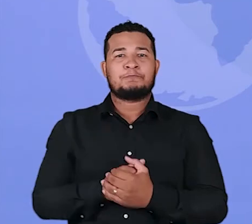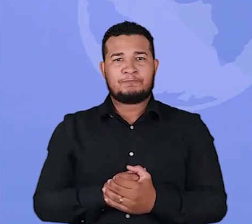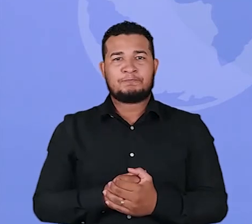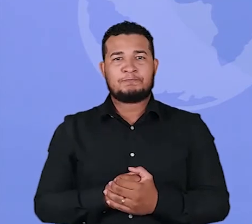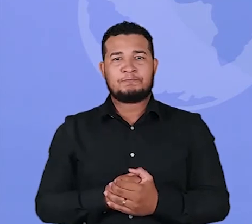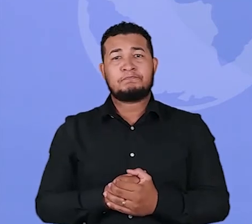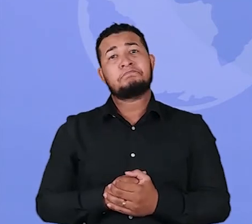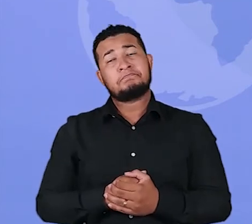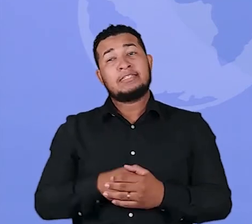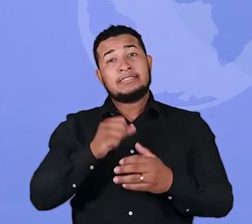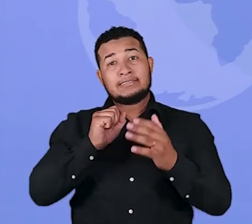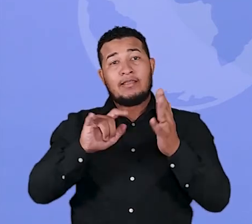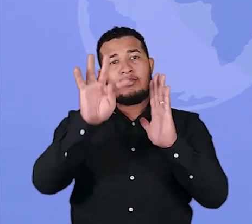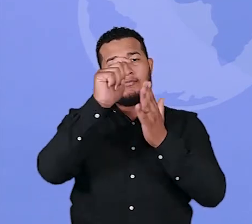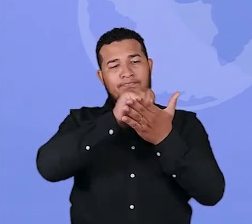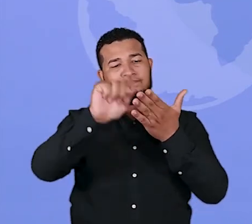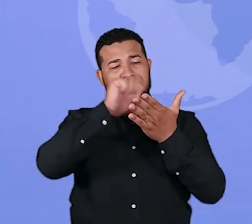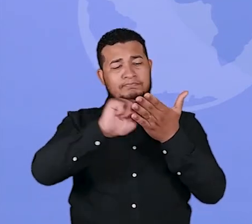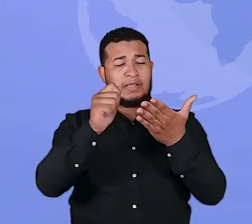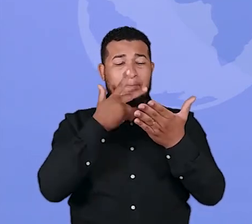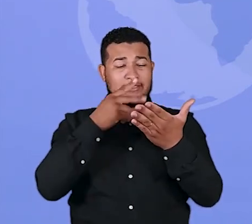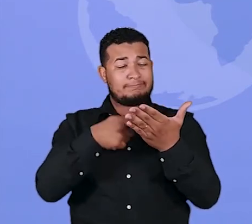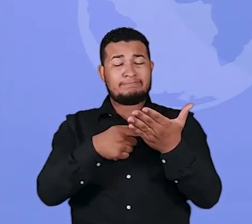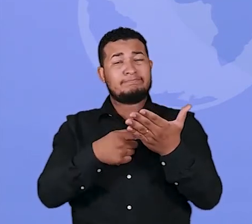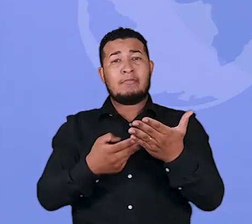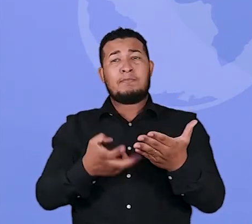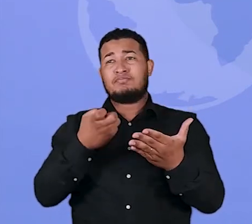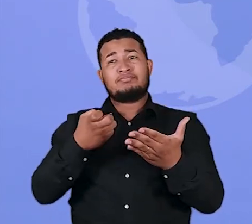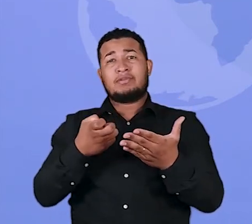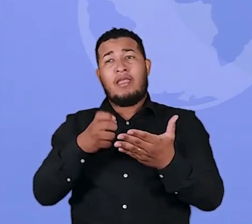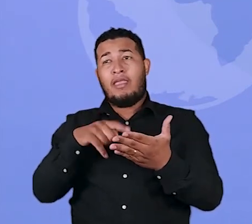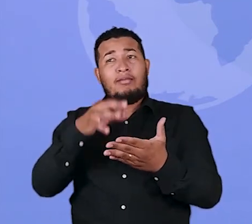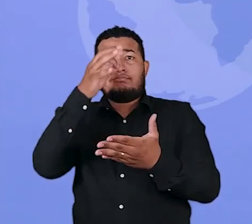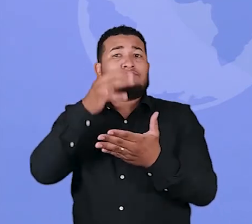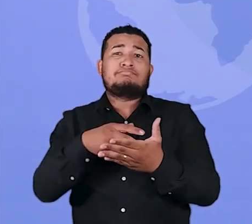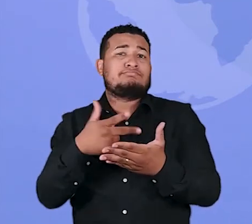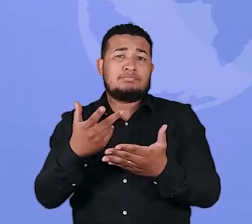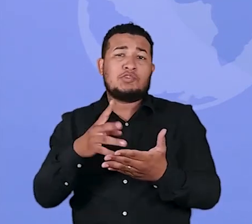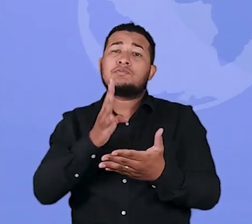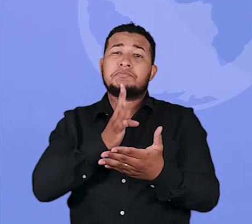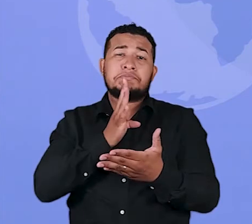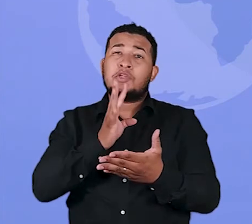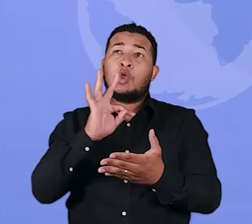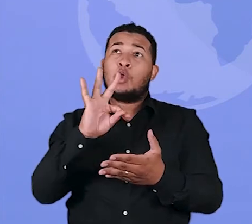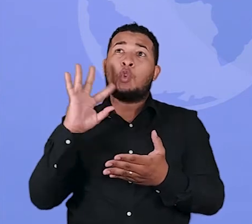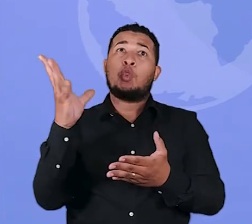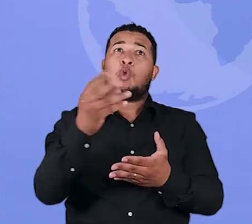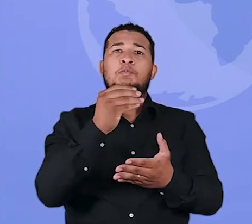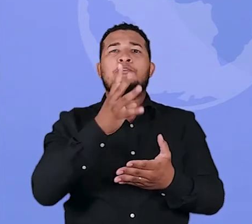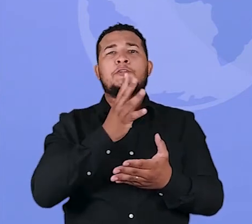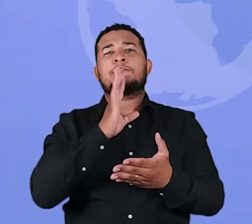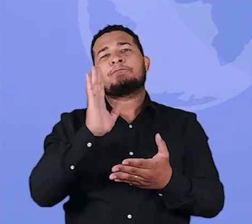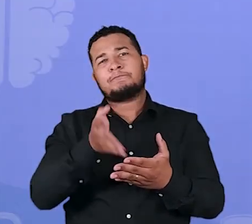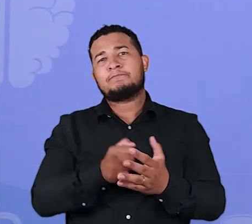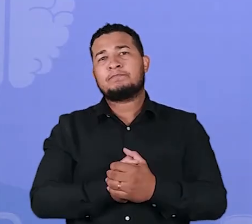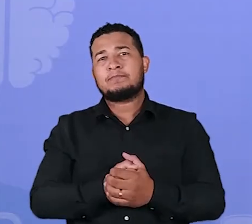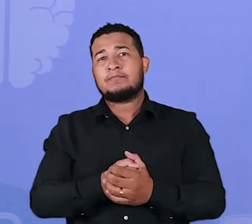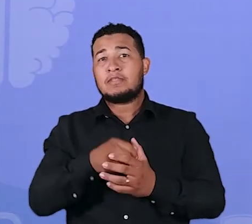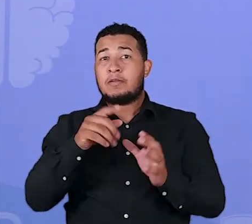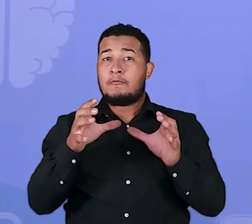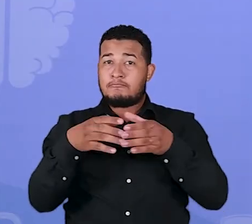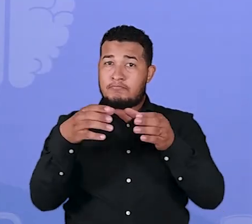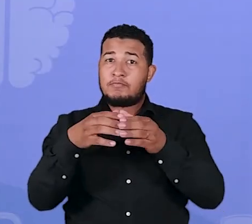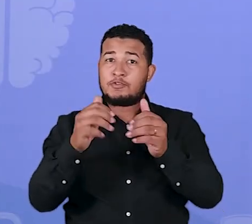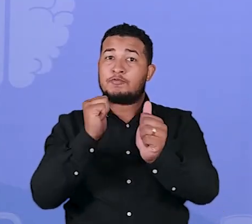um texto, eu preciso sair do óbvio, principalmente uma dissertação argumentativa, eu preciso sair do óbvio. A